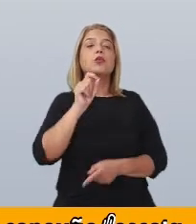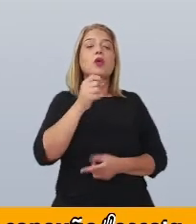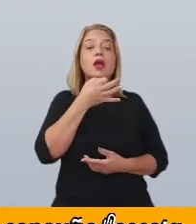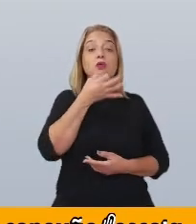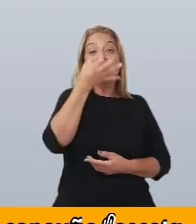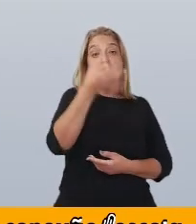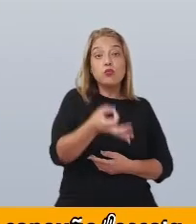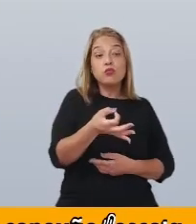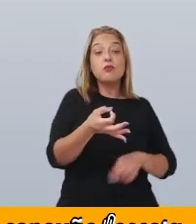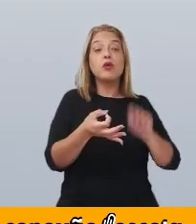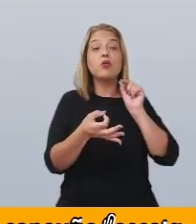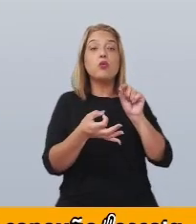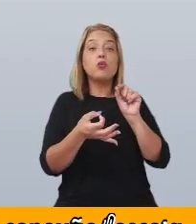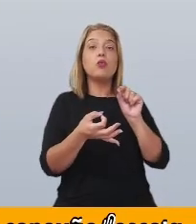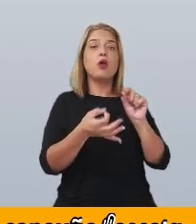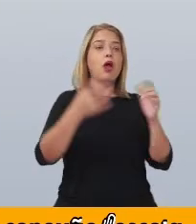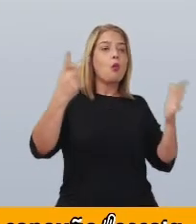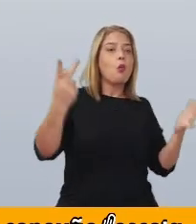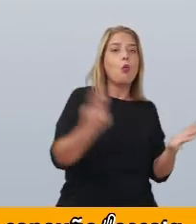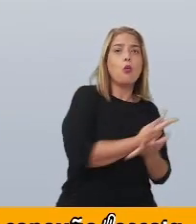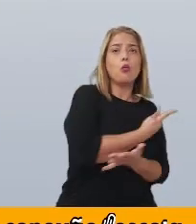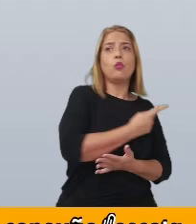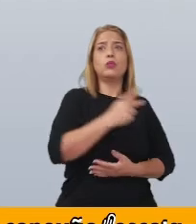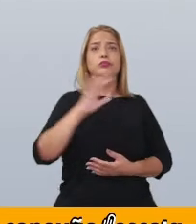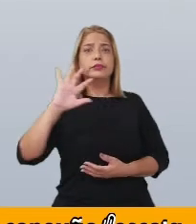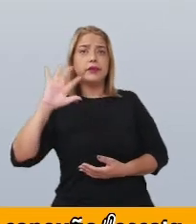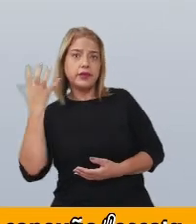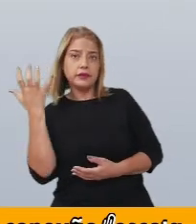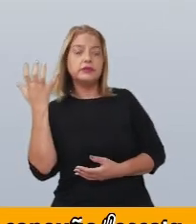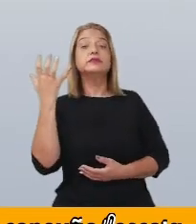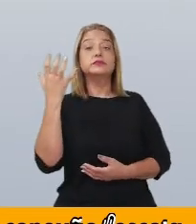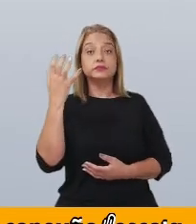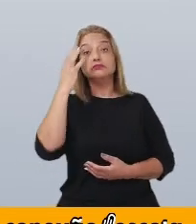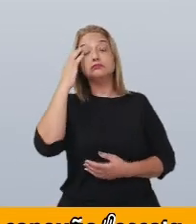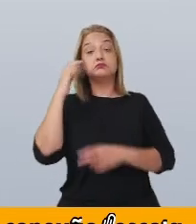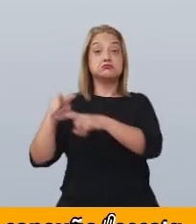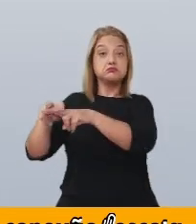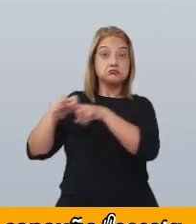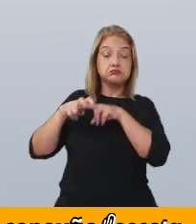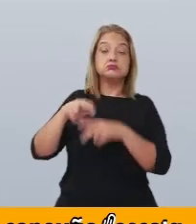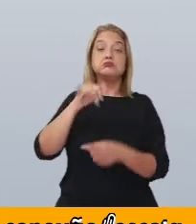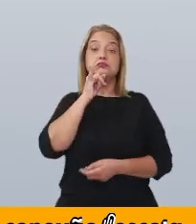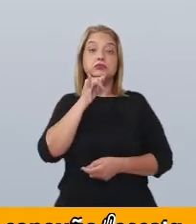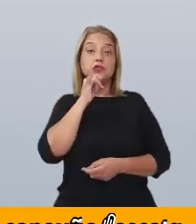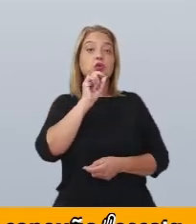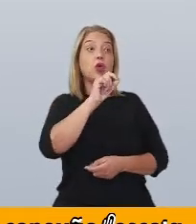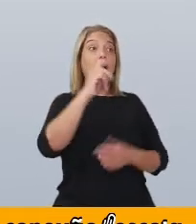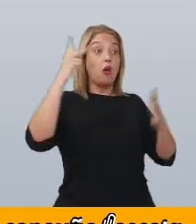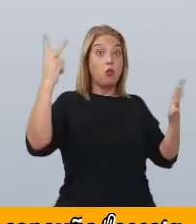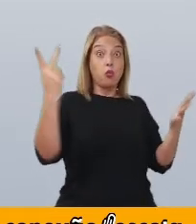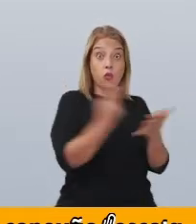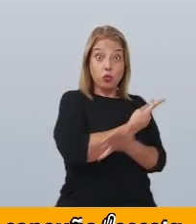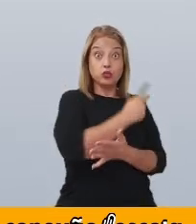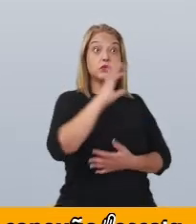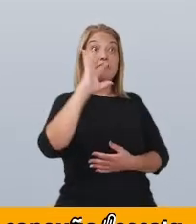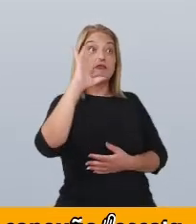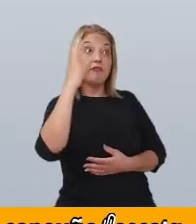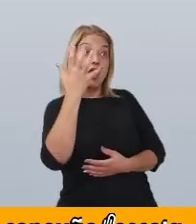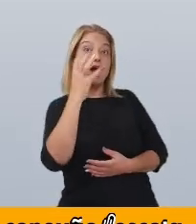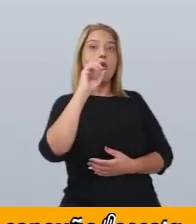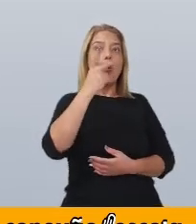de causa e consequência. É a relação clara estabelecida entre um fato ou a